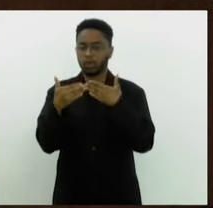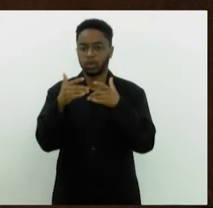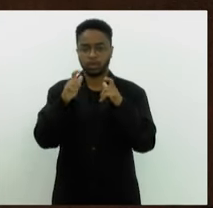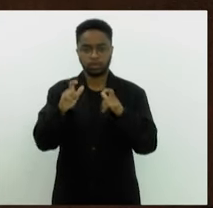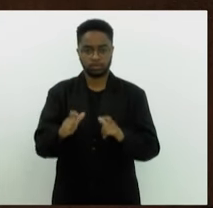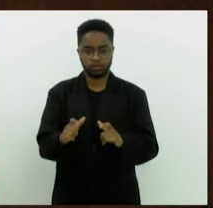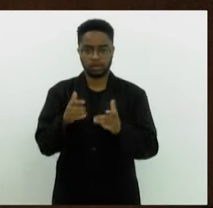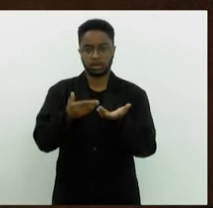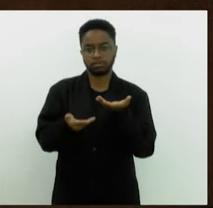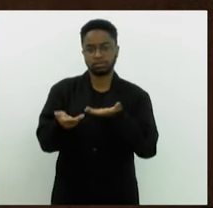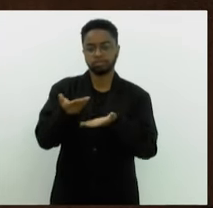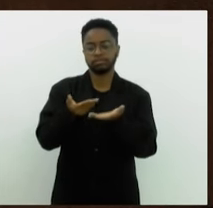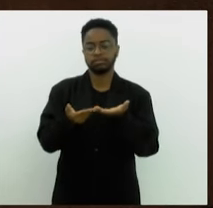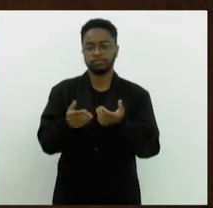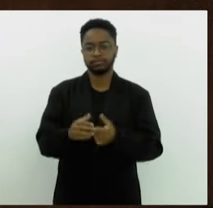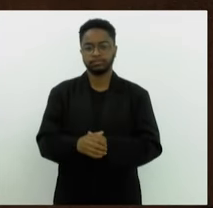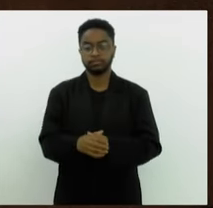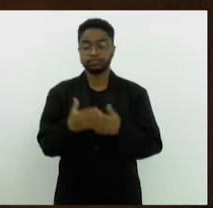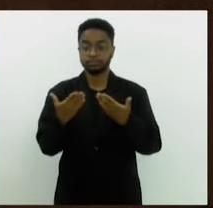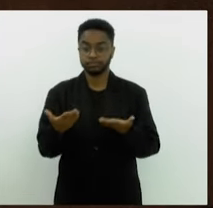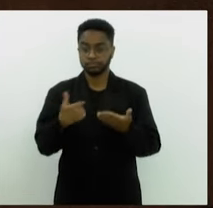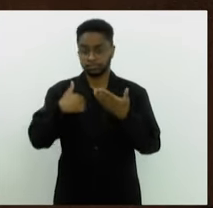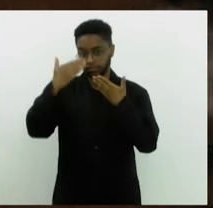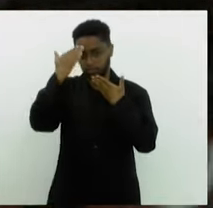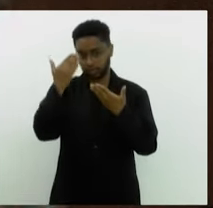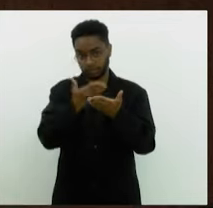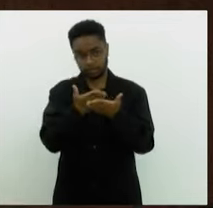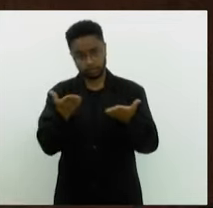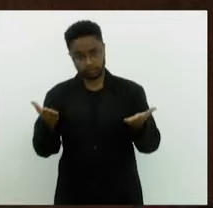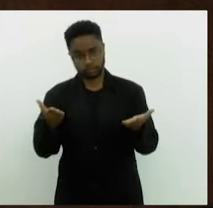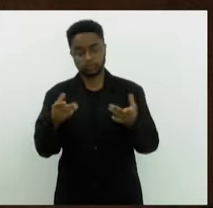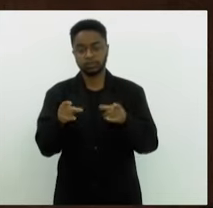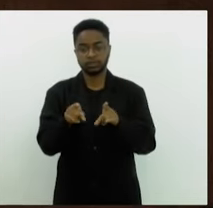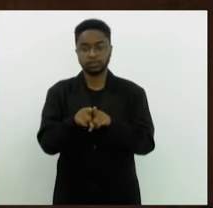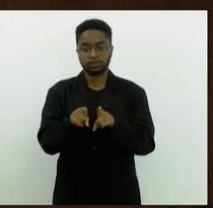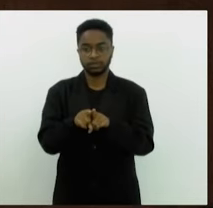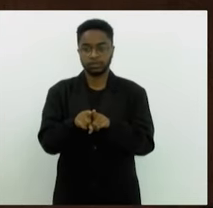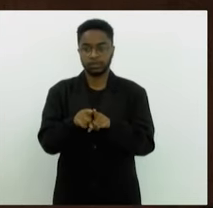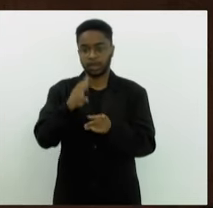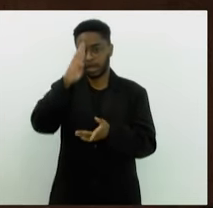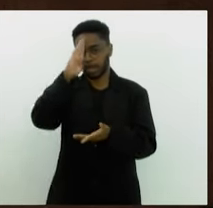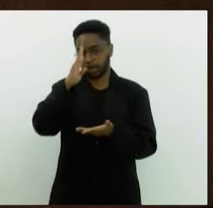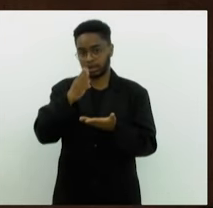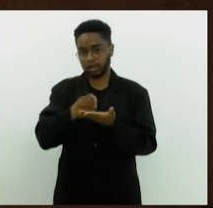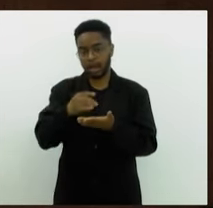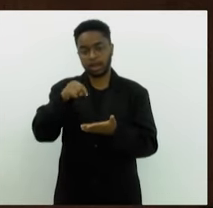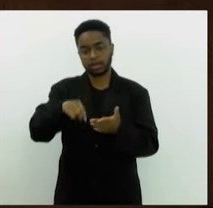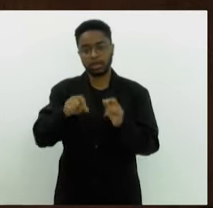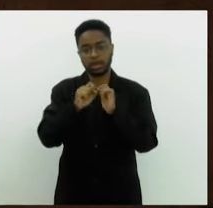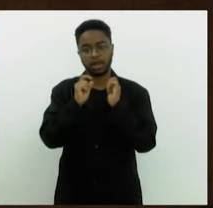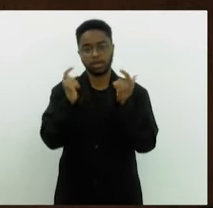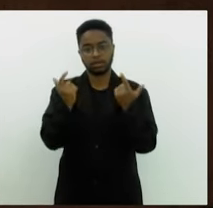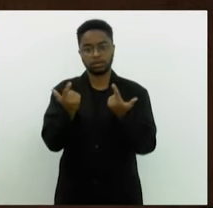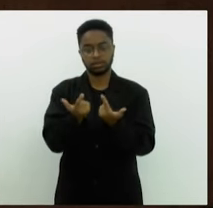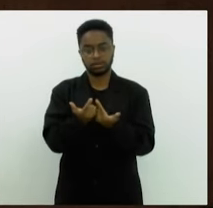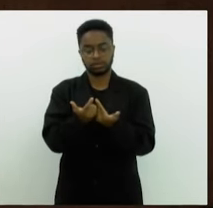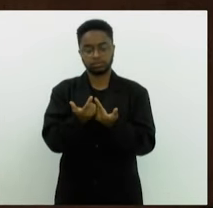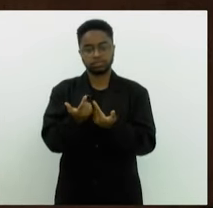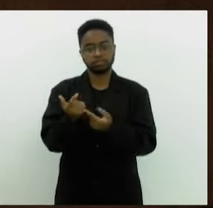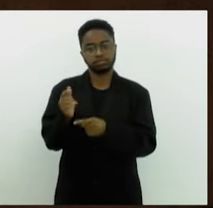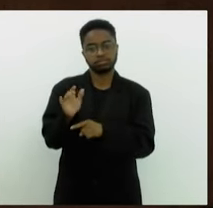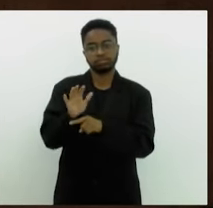lugares de convívio social. Então, agradeço a todos e acredito que a Alerj está dando também uma